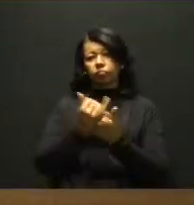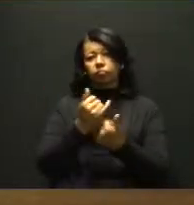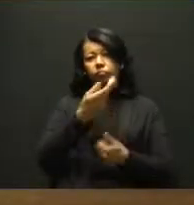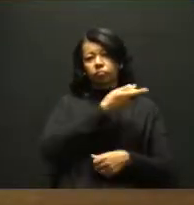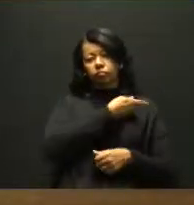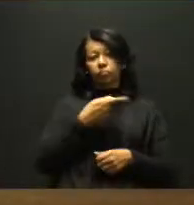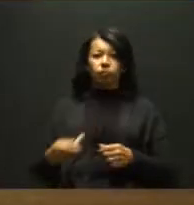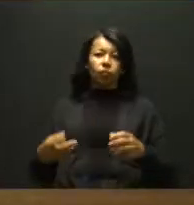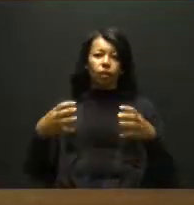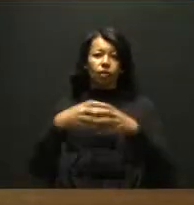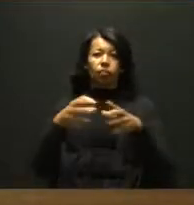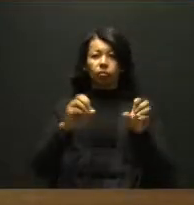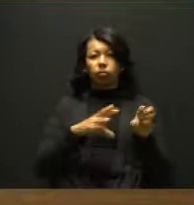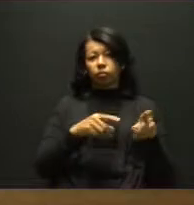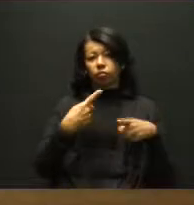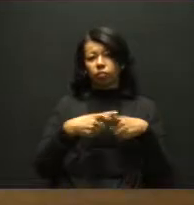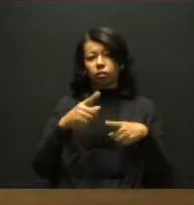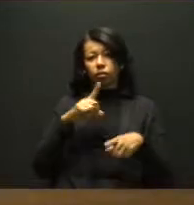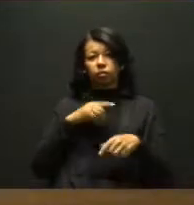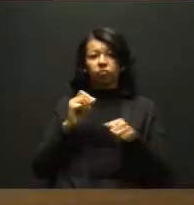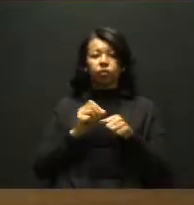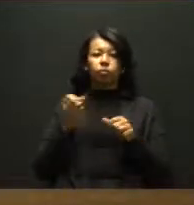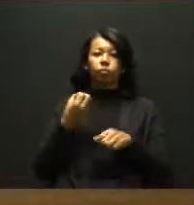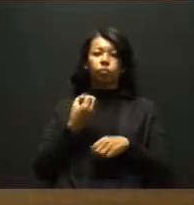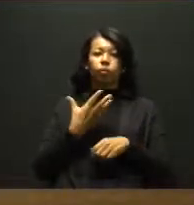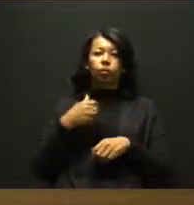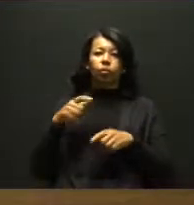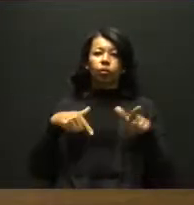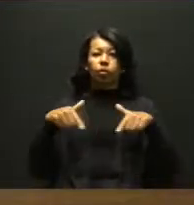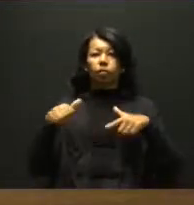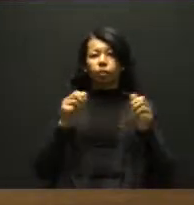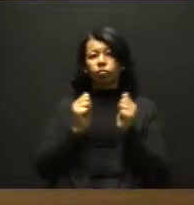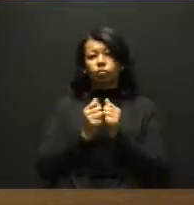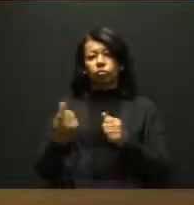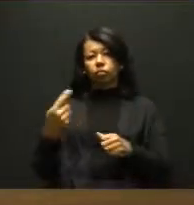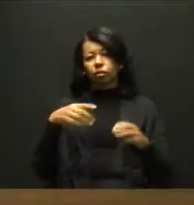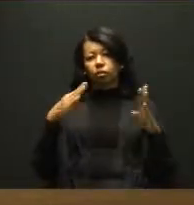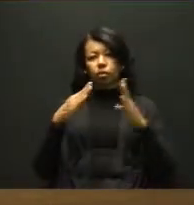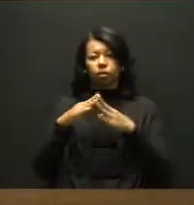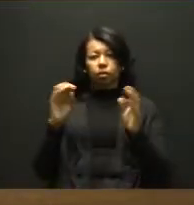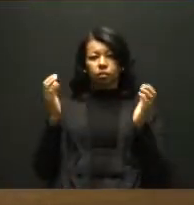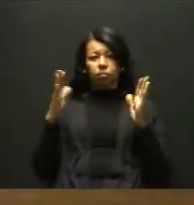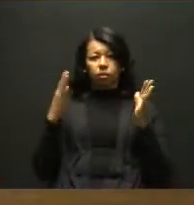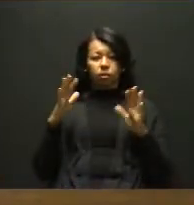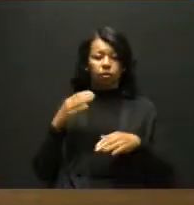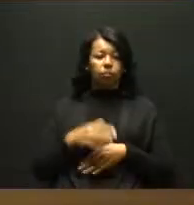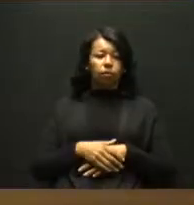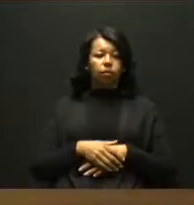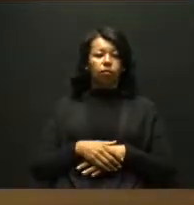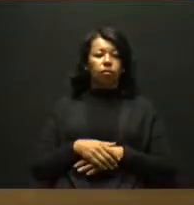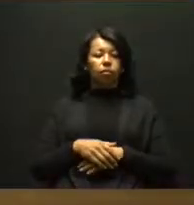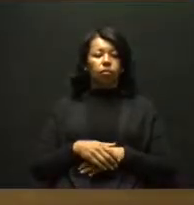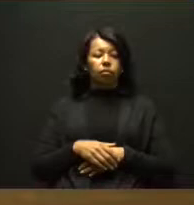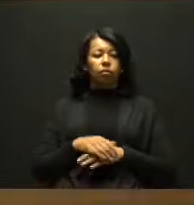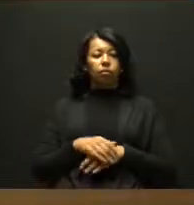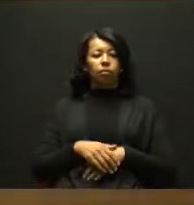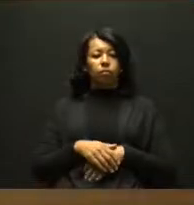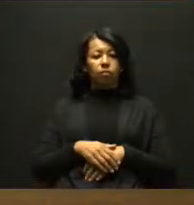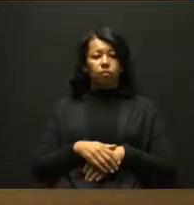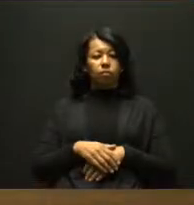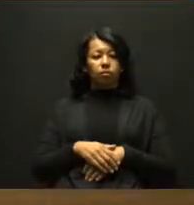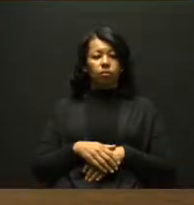de educação porque tem feito bom trabalho desta casa vereador parabéns à fome com a vontade de